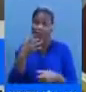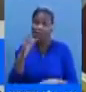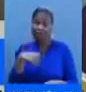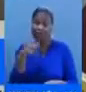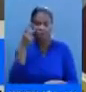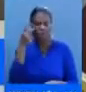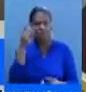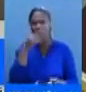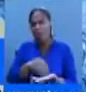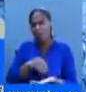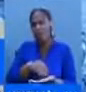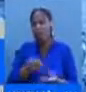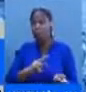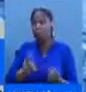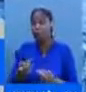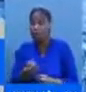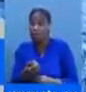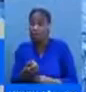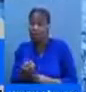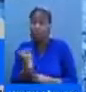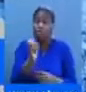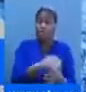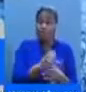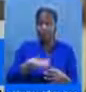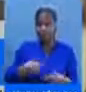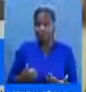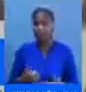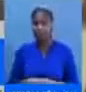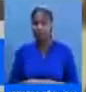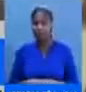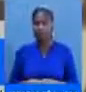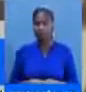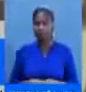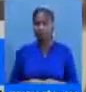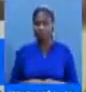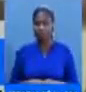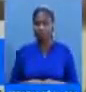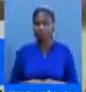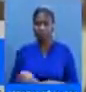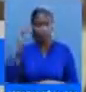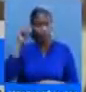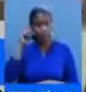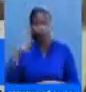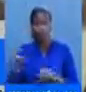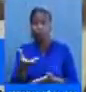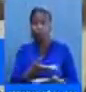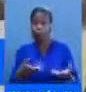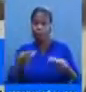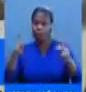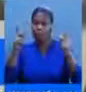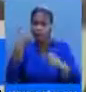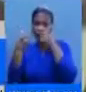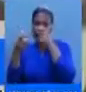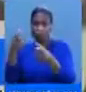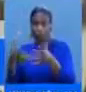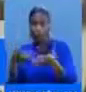de vulnerabilidade e a transferência dos seus rendimentos para o país natal. É fundamental que haja uma maior circulação de pessoas.